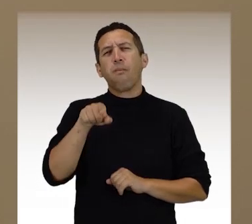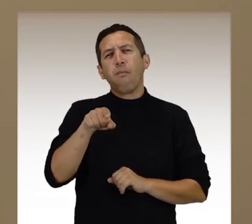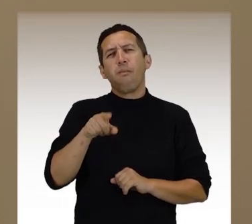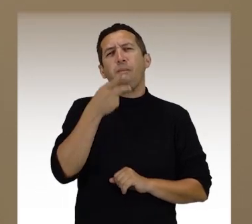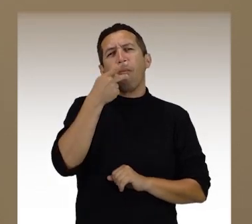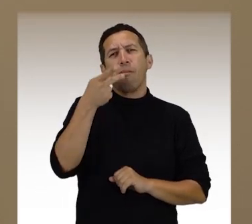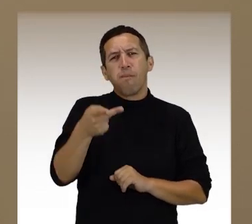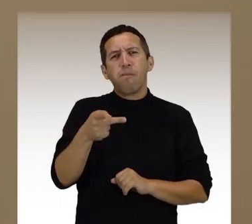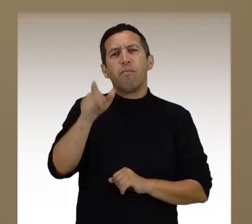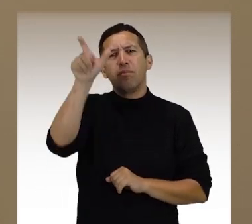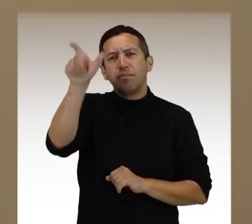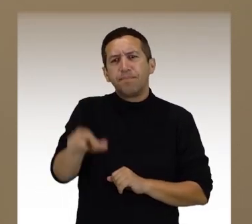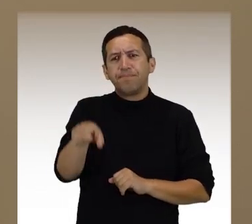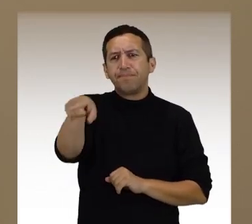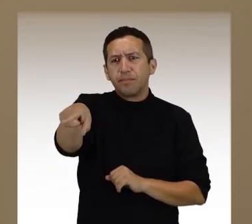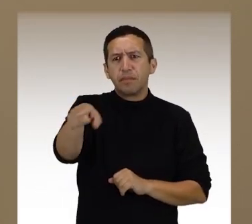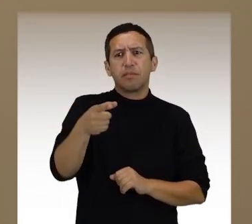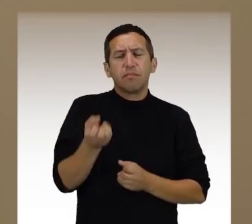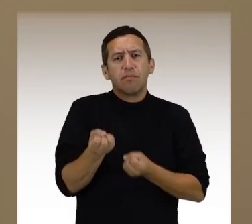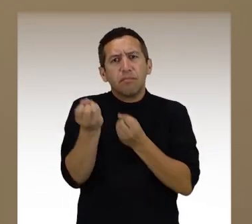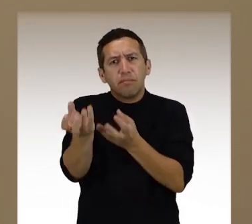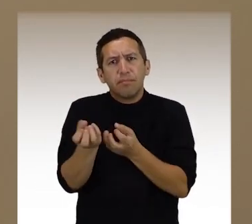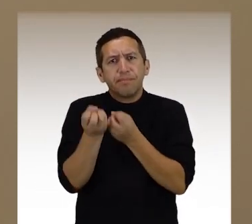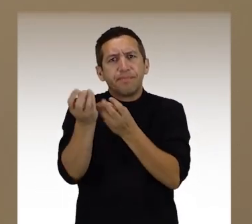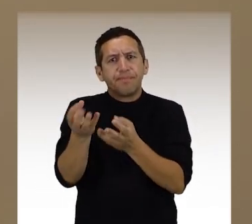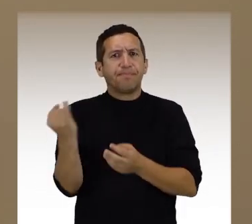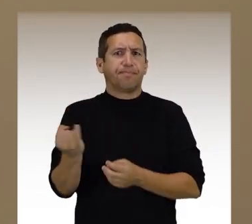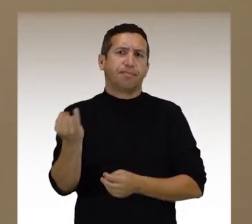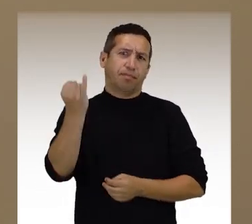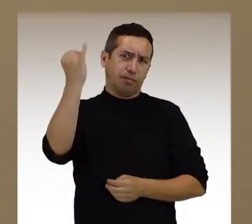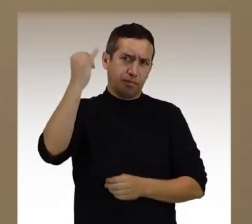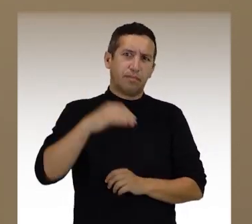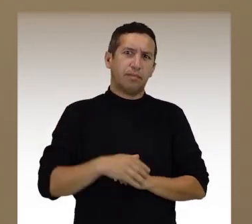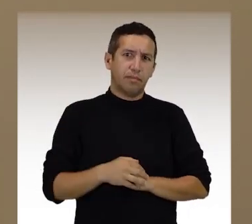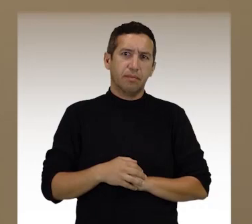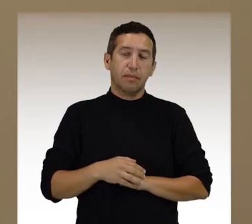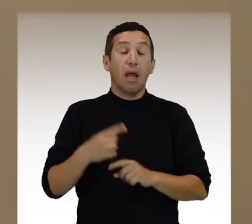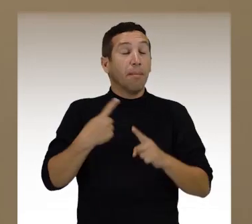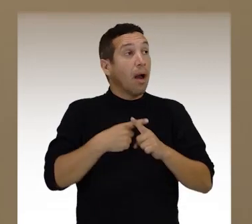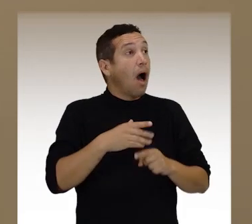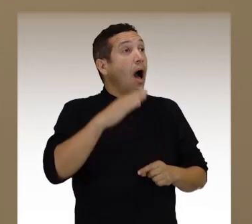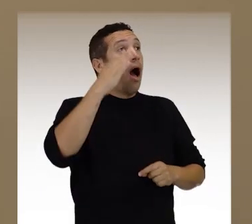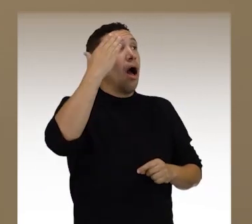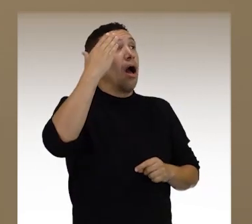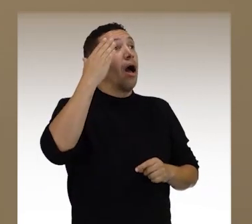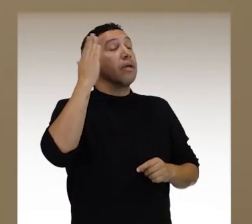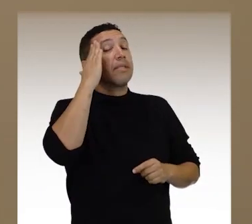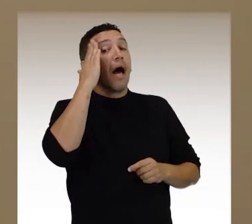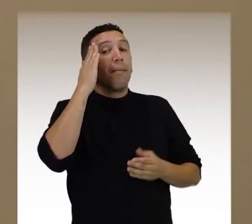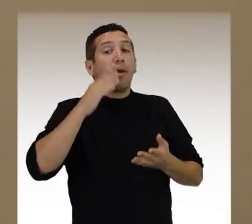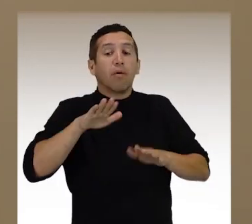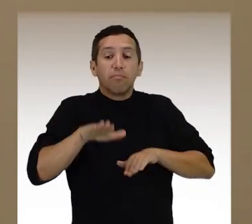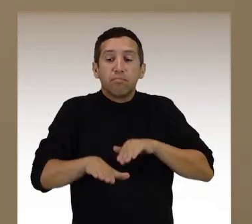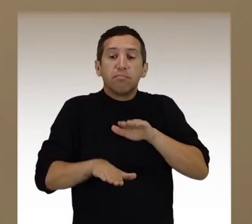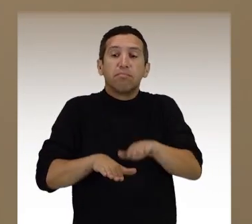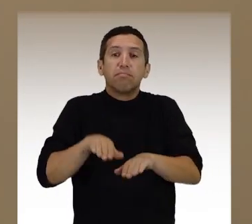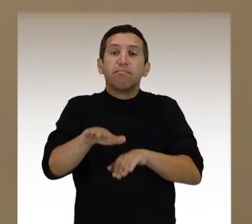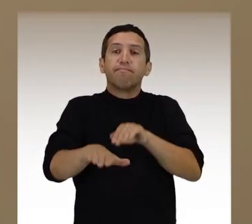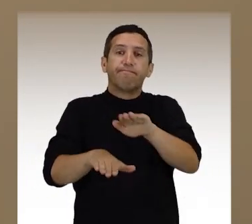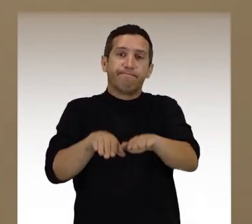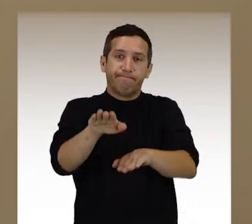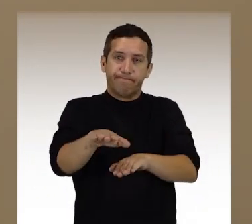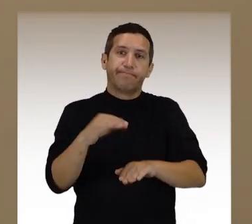fronteira do que denominamos conteúdo meramente informativo, onde um fala e o outro ouve passivamente. Esses